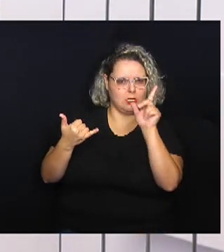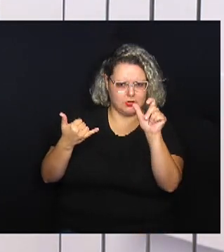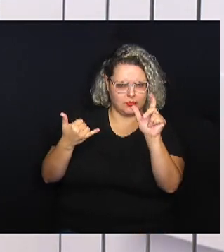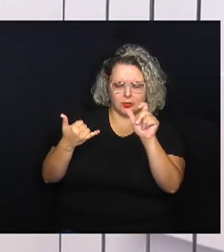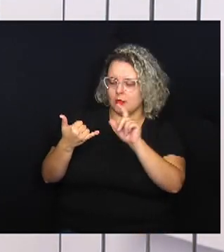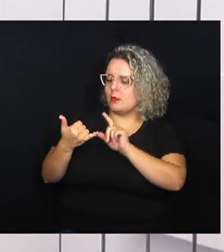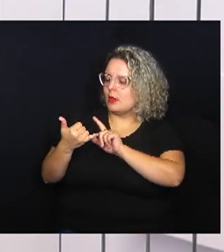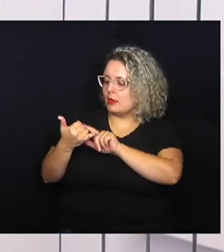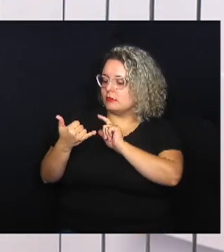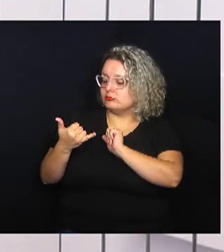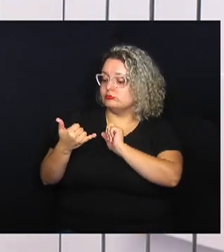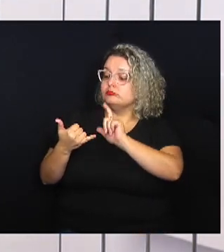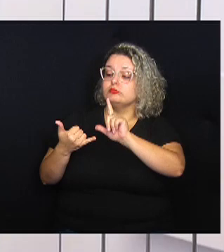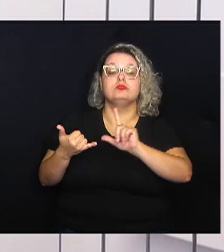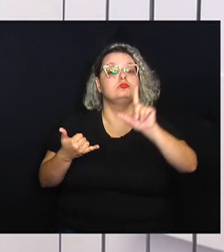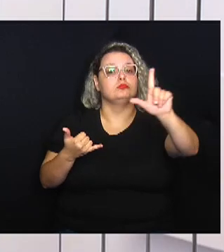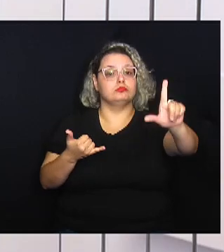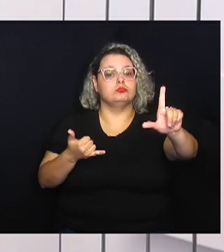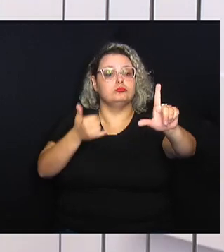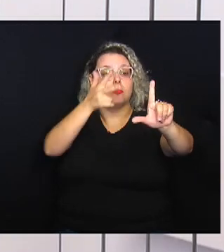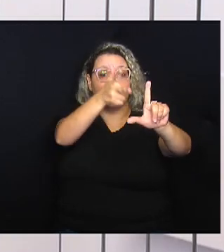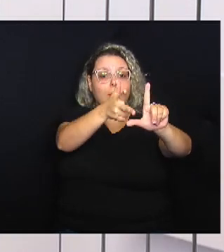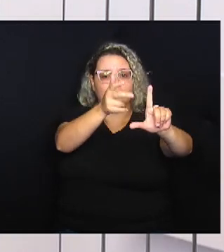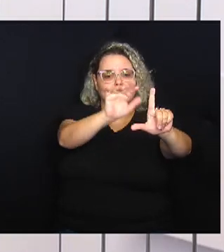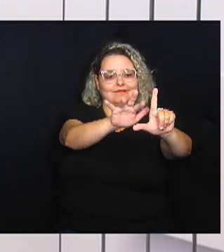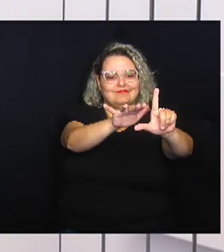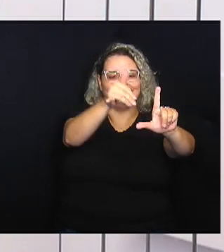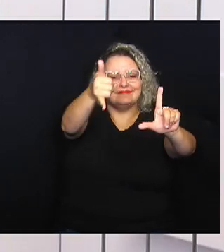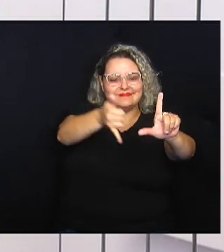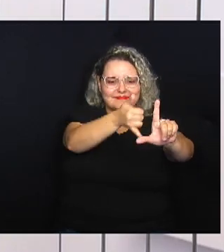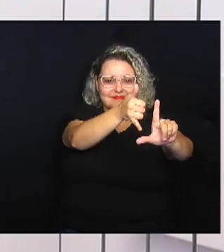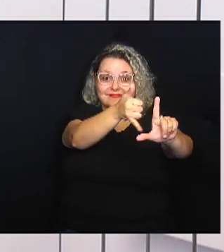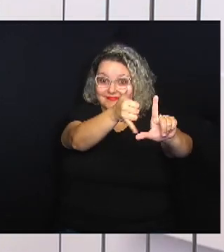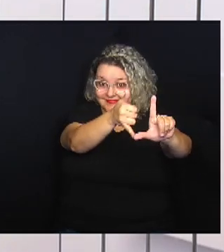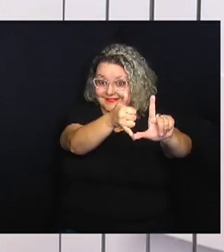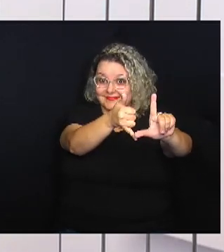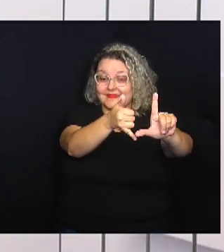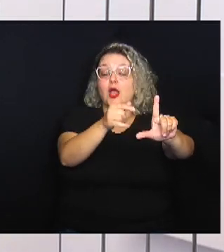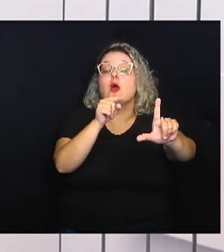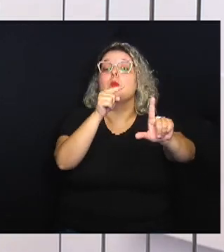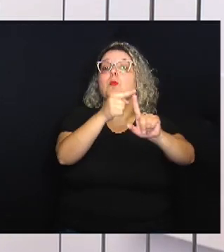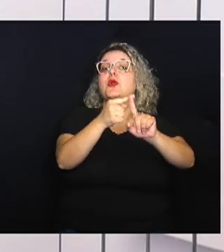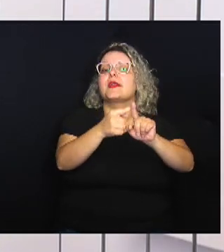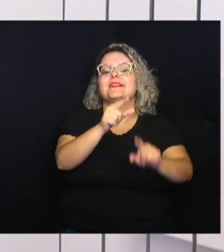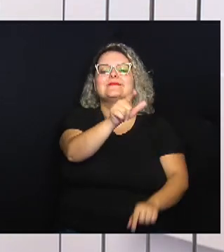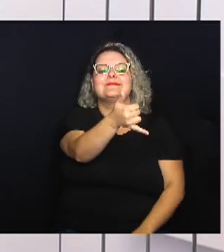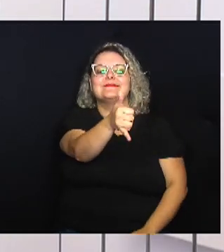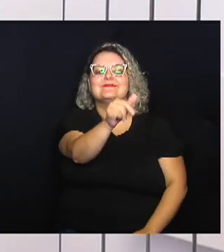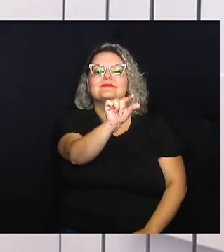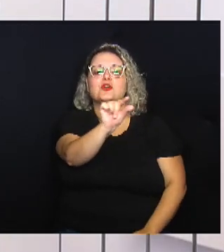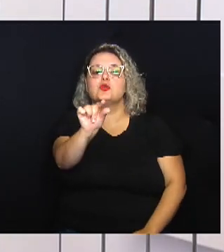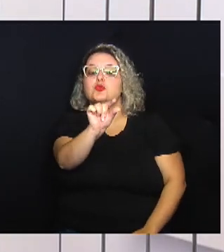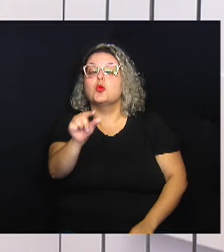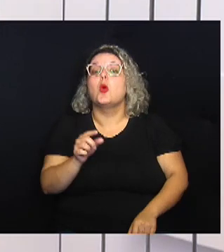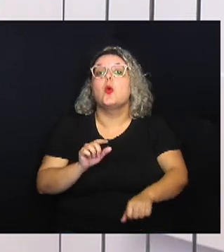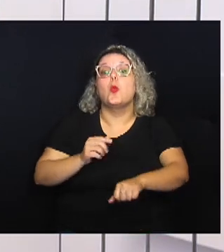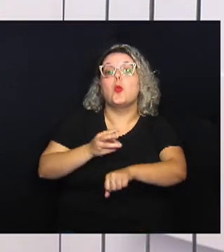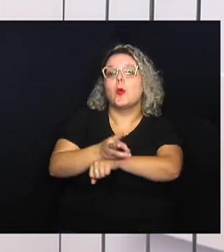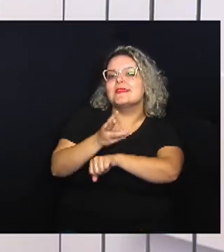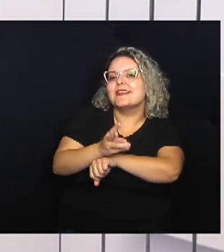como se fosse tirar uma foto e você aponta para este QR Code porque aí já aparece uma mensagem na tela do seu celular